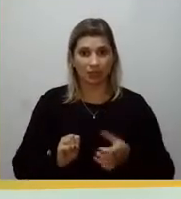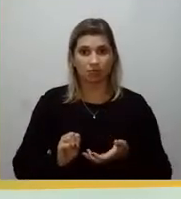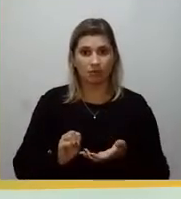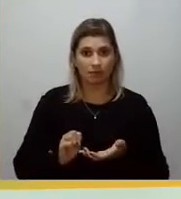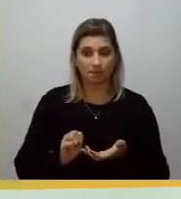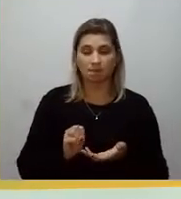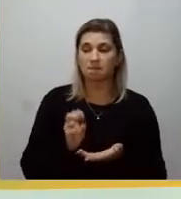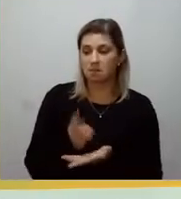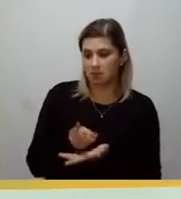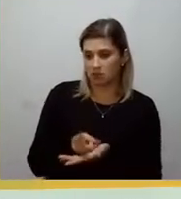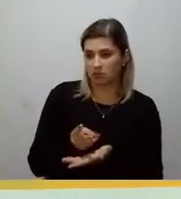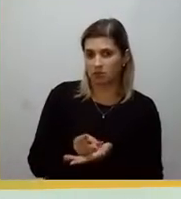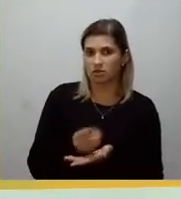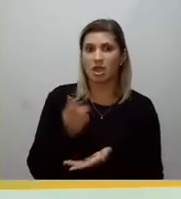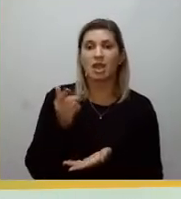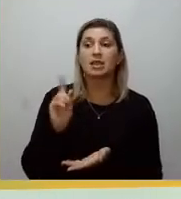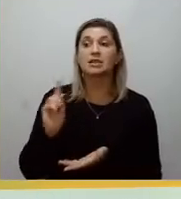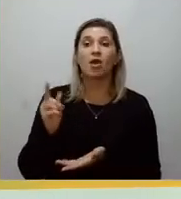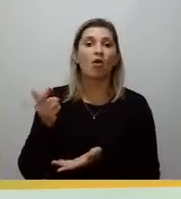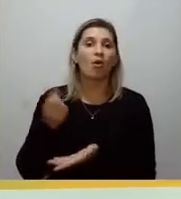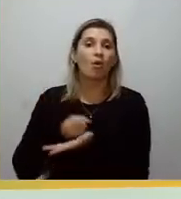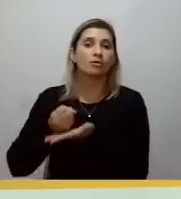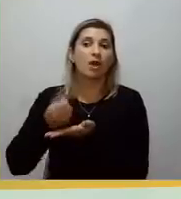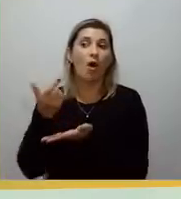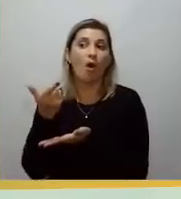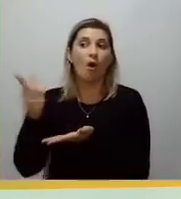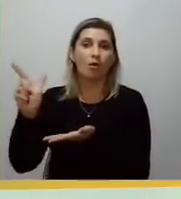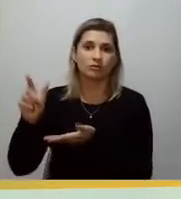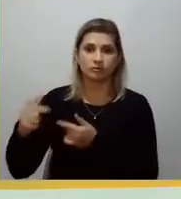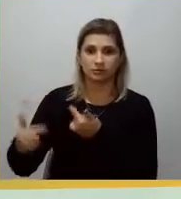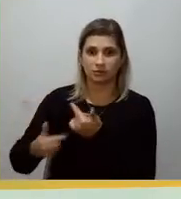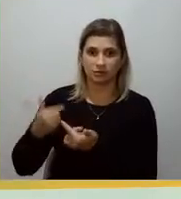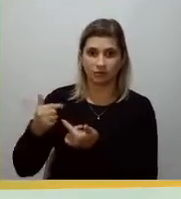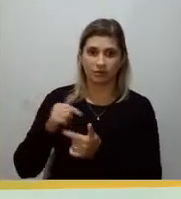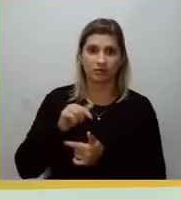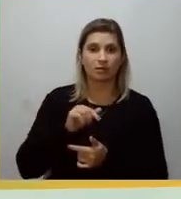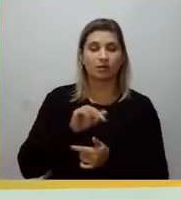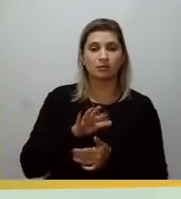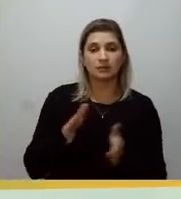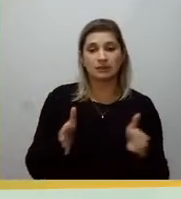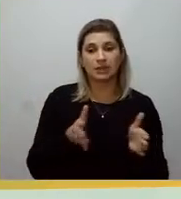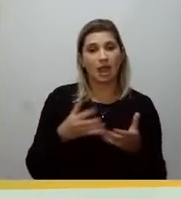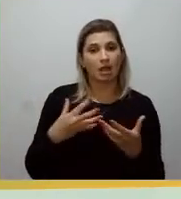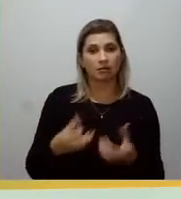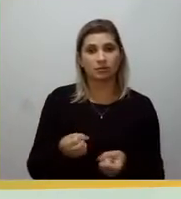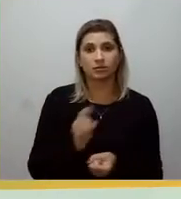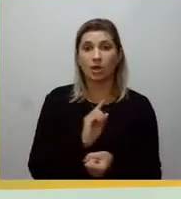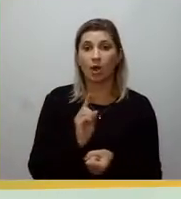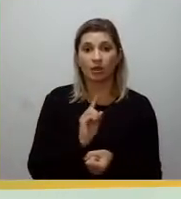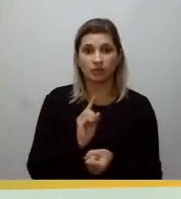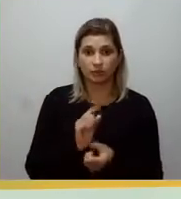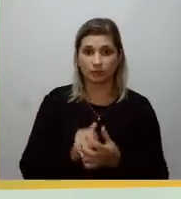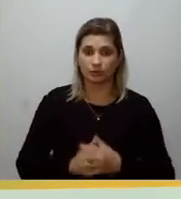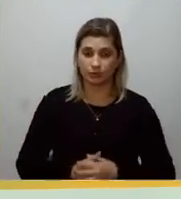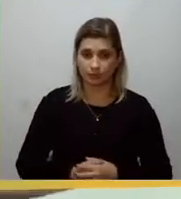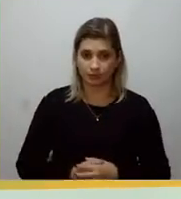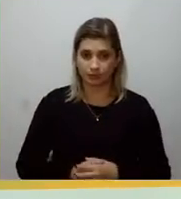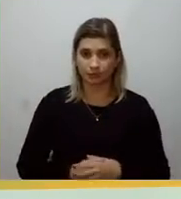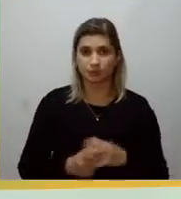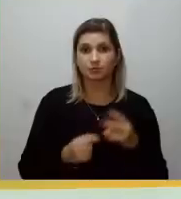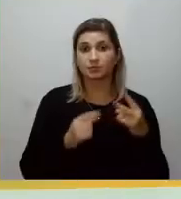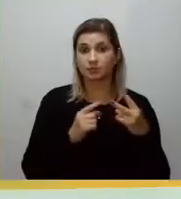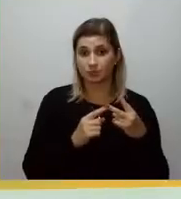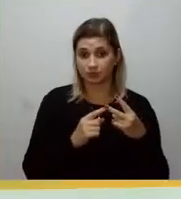contratar o serviço. Então eles, na época, não aceitaram, né, essa questão. O segundo aspecto foi